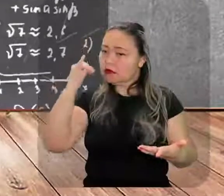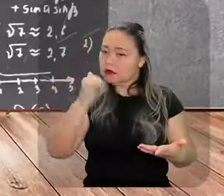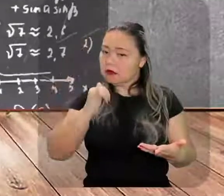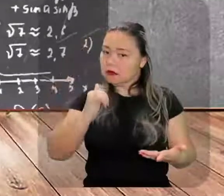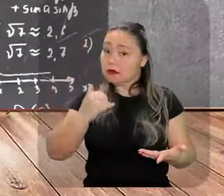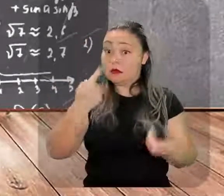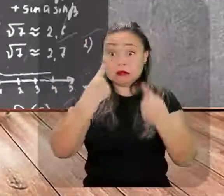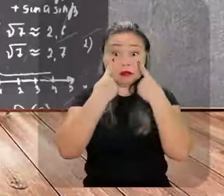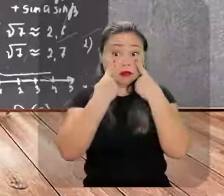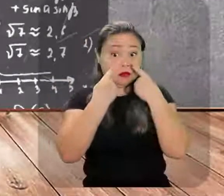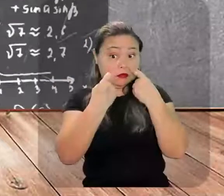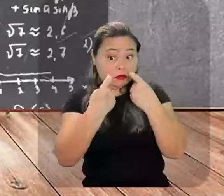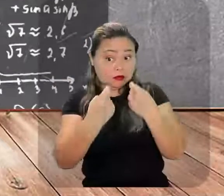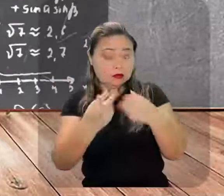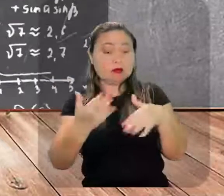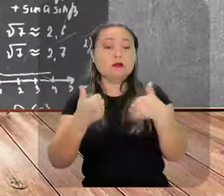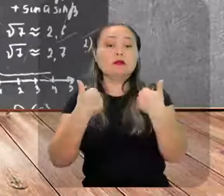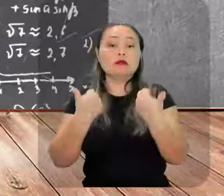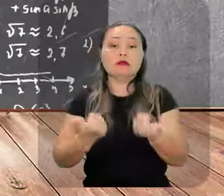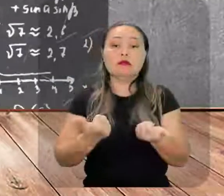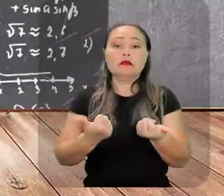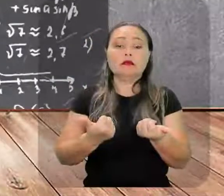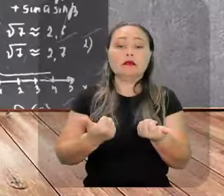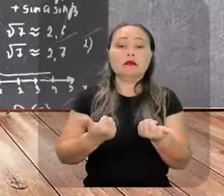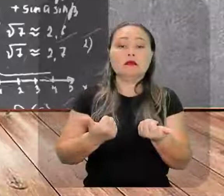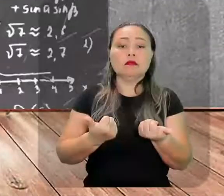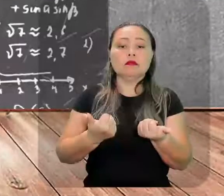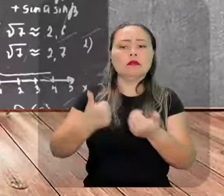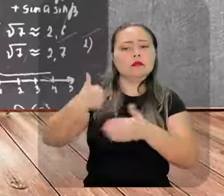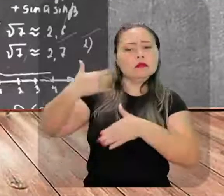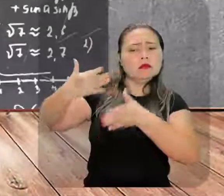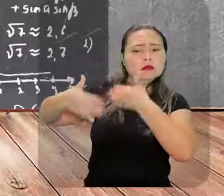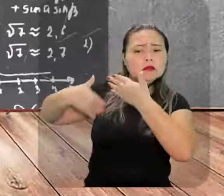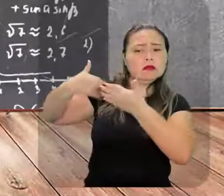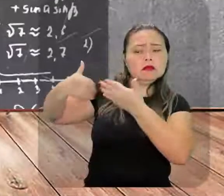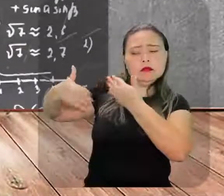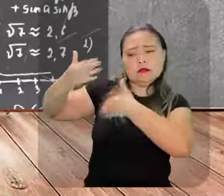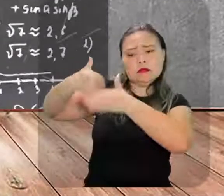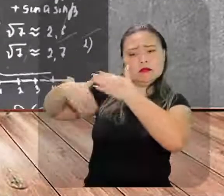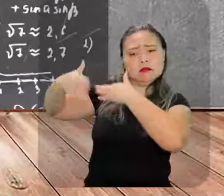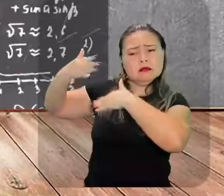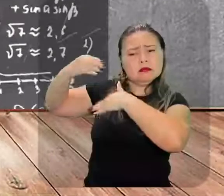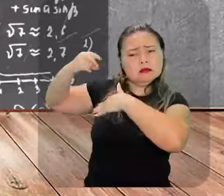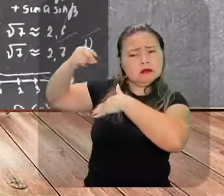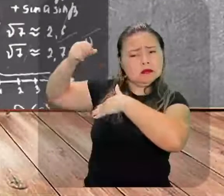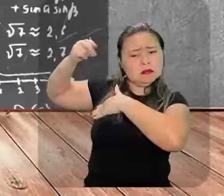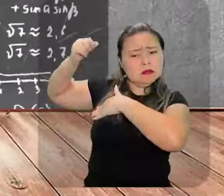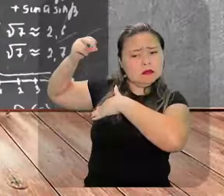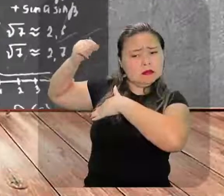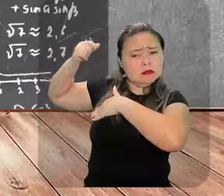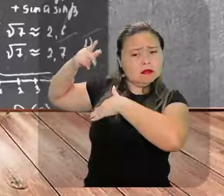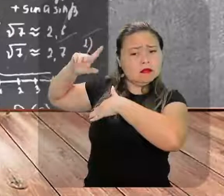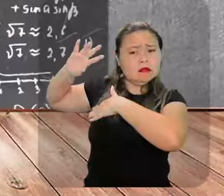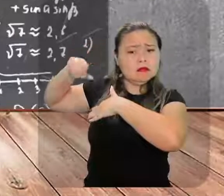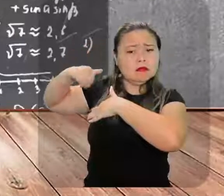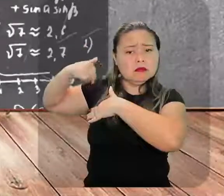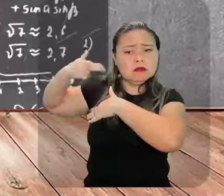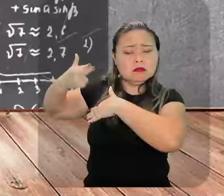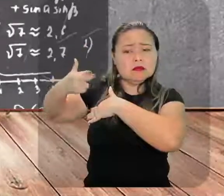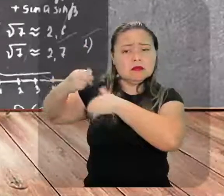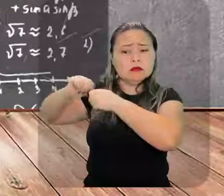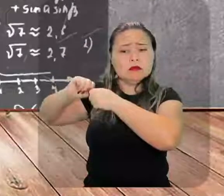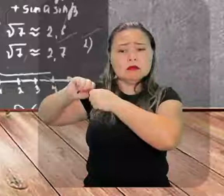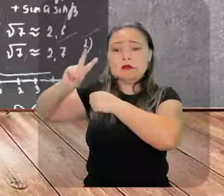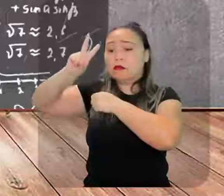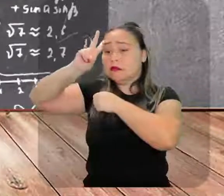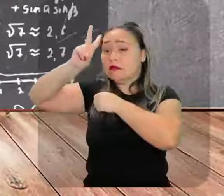álgebra? Interessante, né, professor Maurício? Desde muito tempo, aí eu entro no mérito